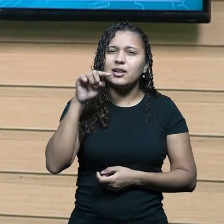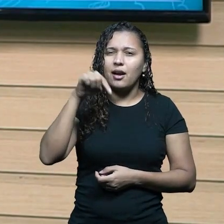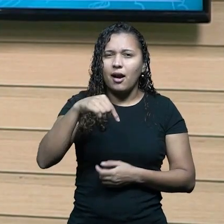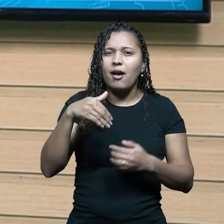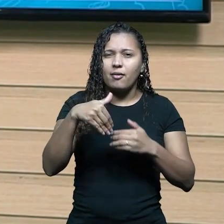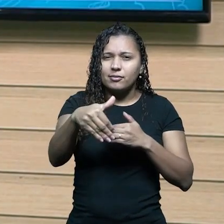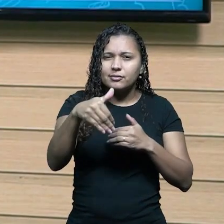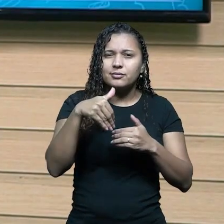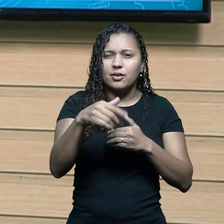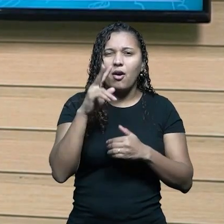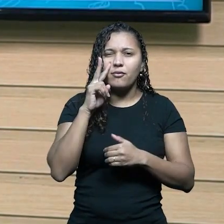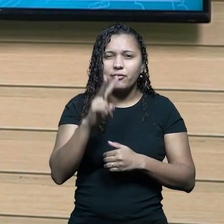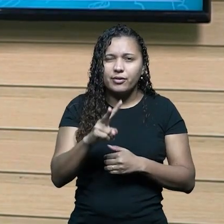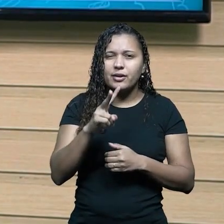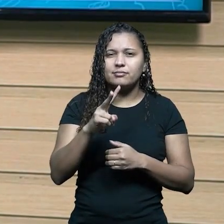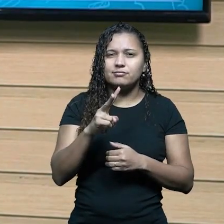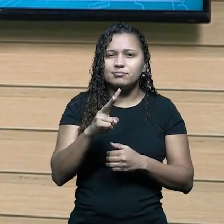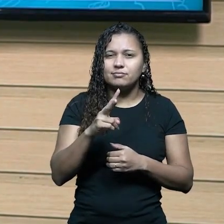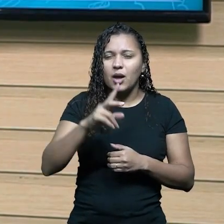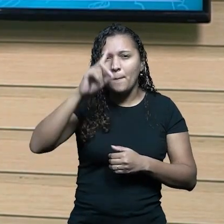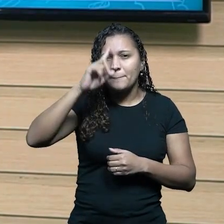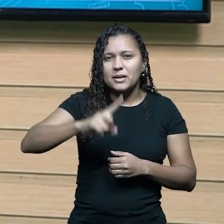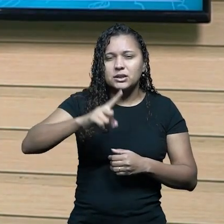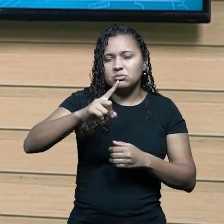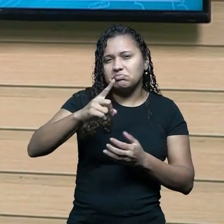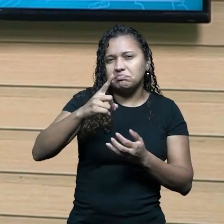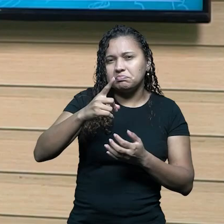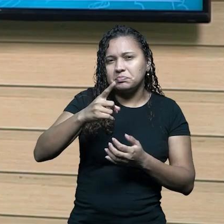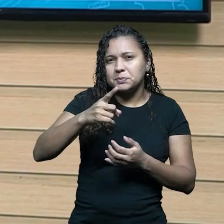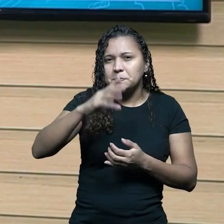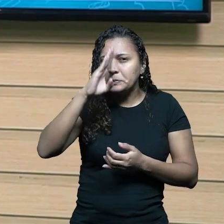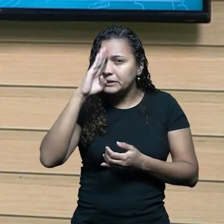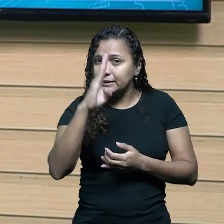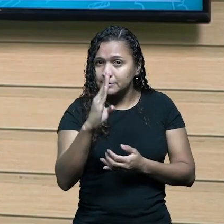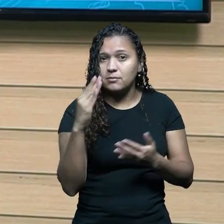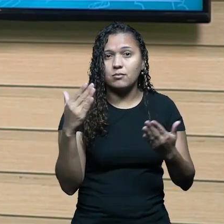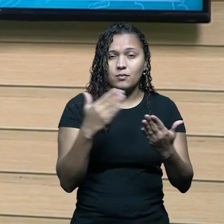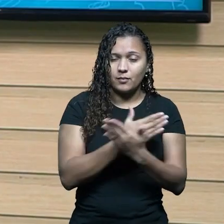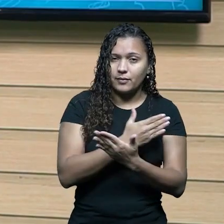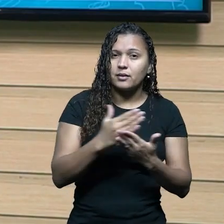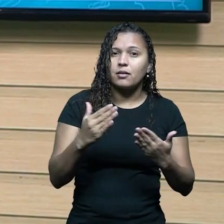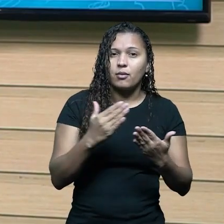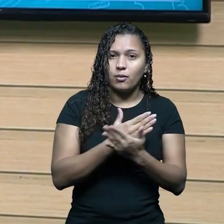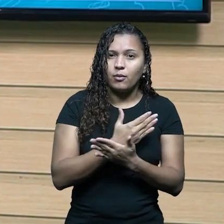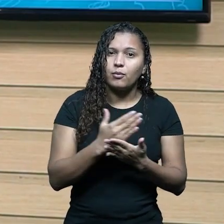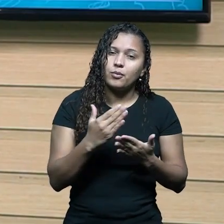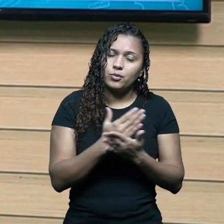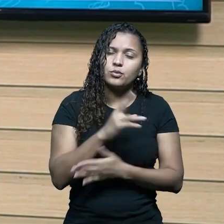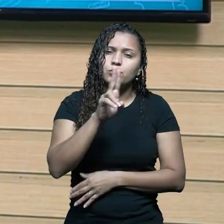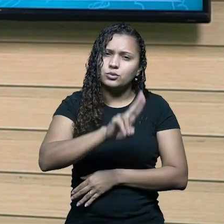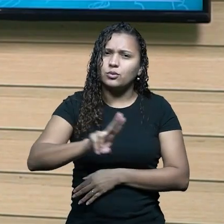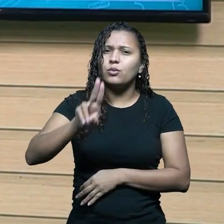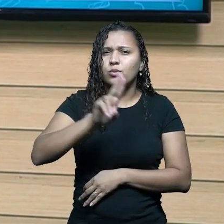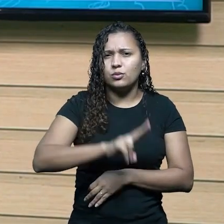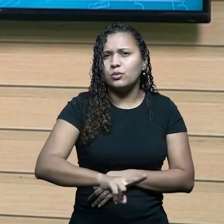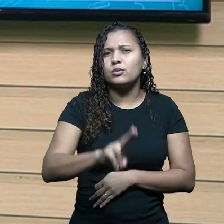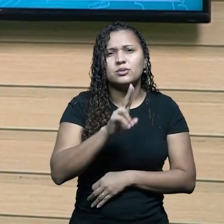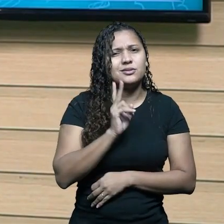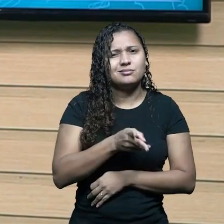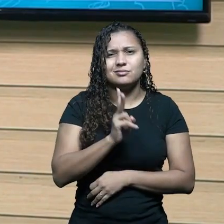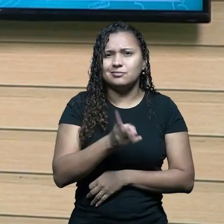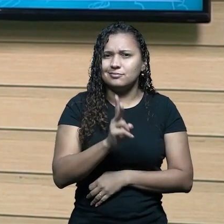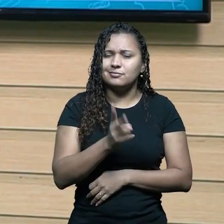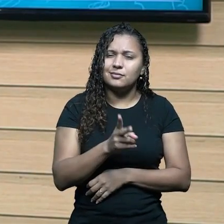comandos. Nós vamos ver os comandos principais, alguns comandos que a gente utiliza bastante, que são